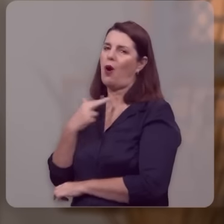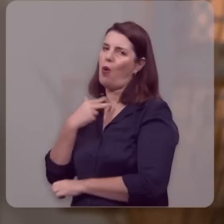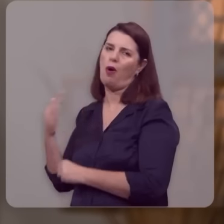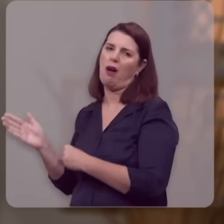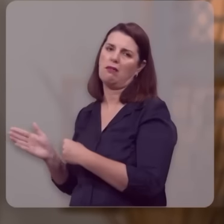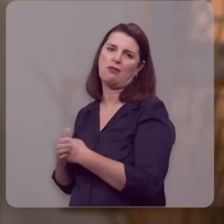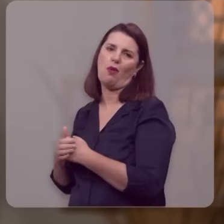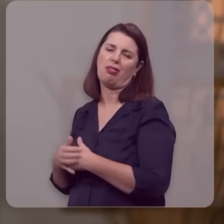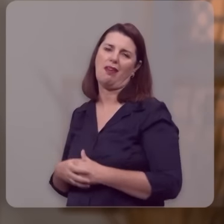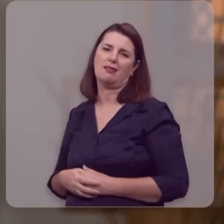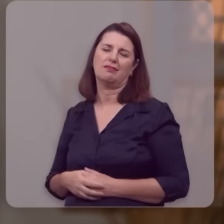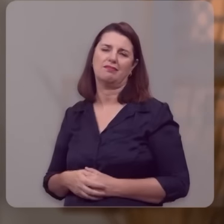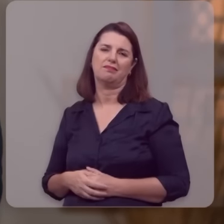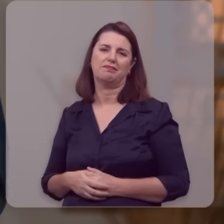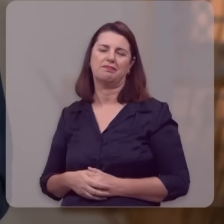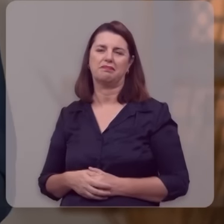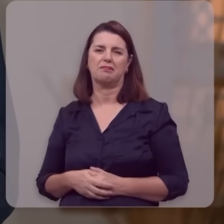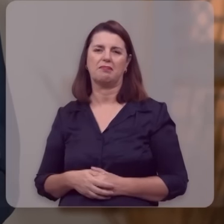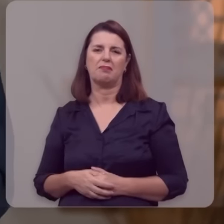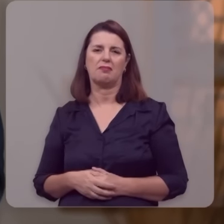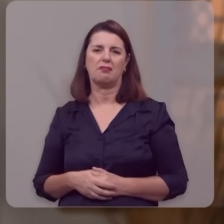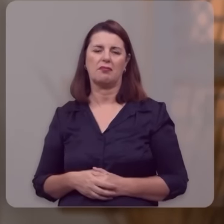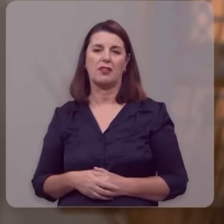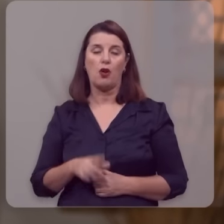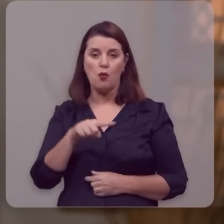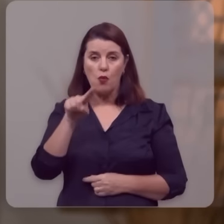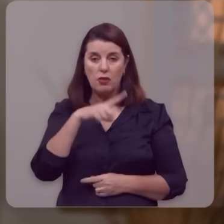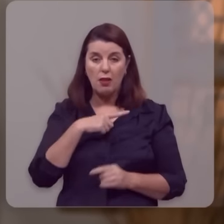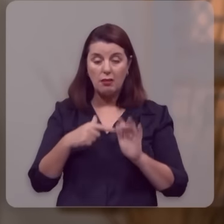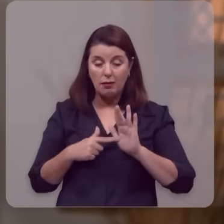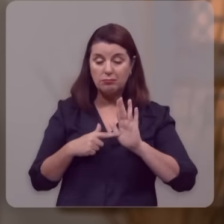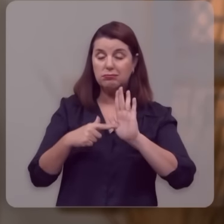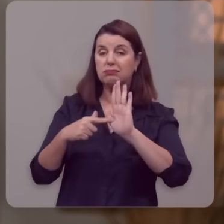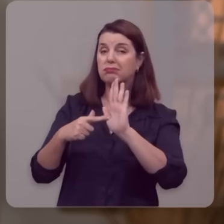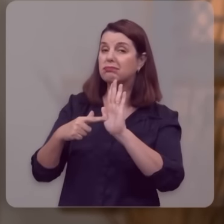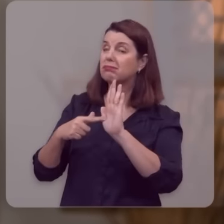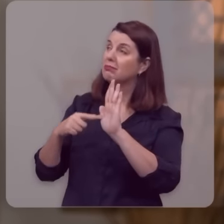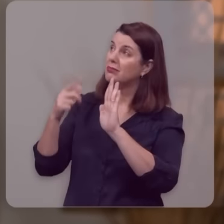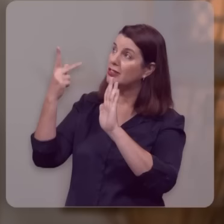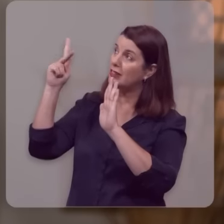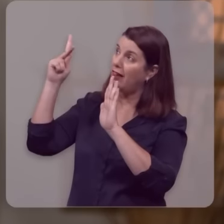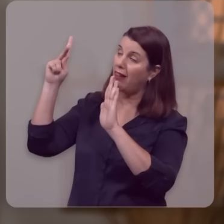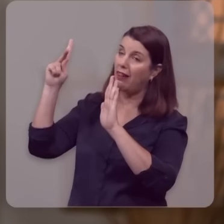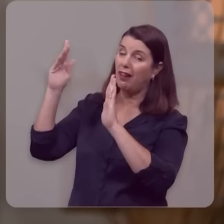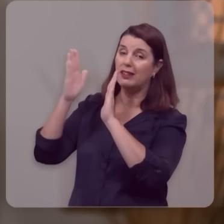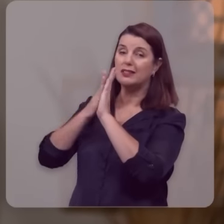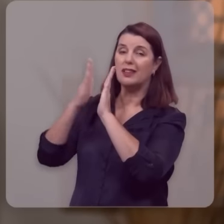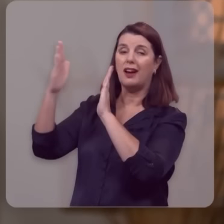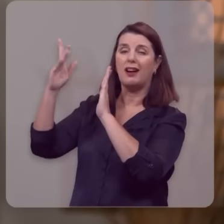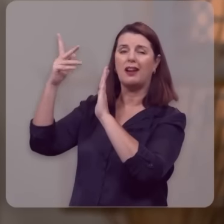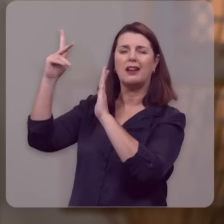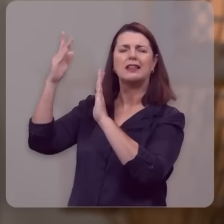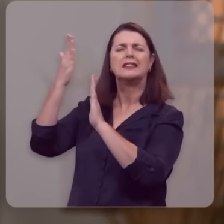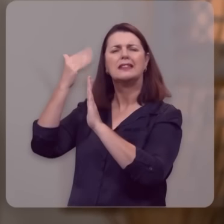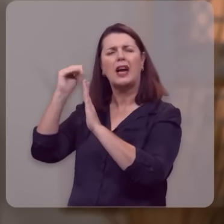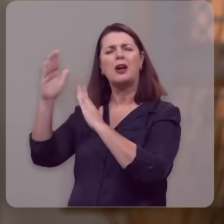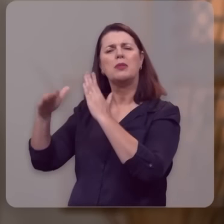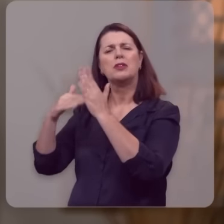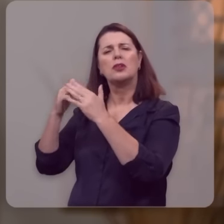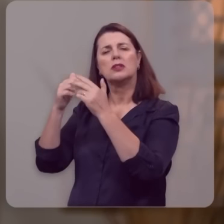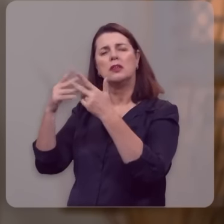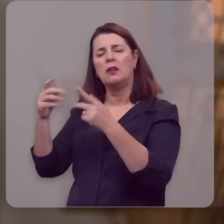excelsa não pode esconder você você está exposto diante daquele que tudo sabe tudo